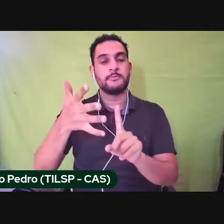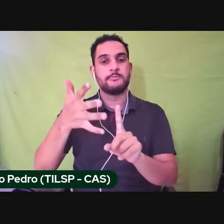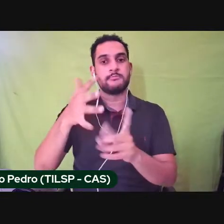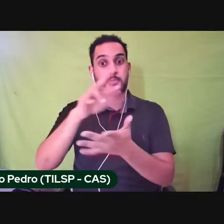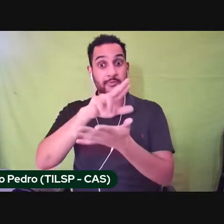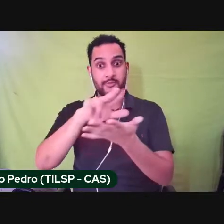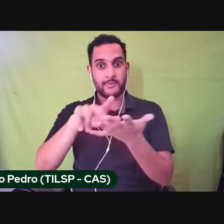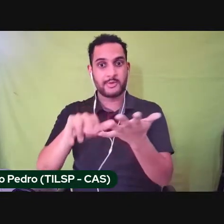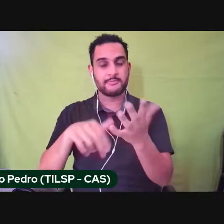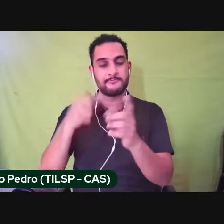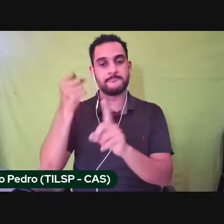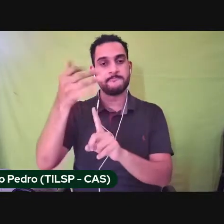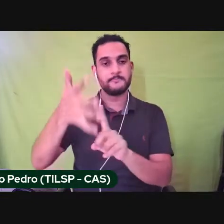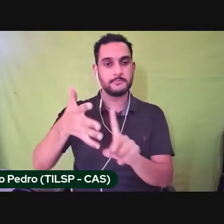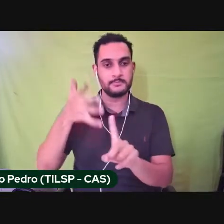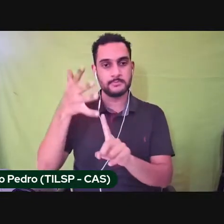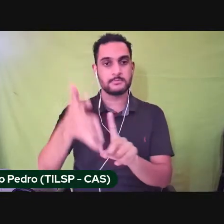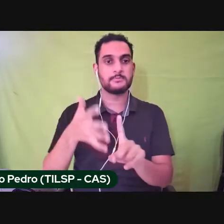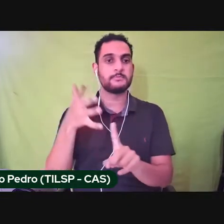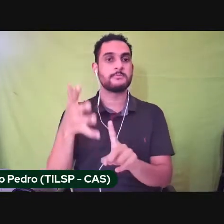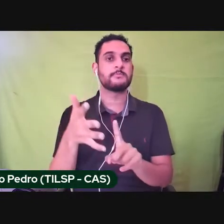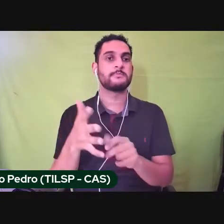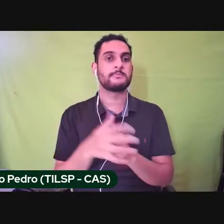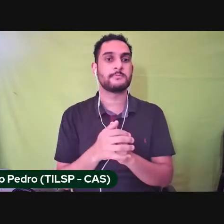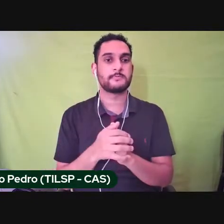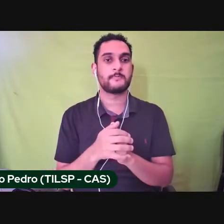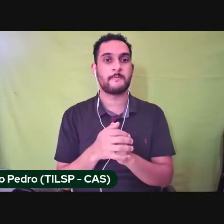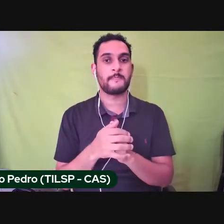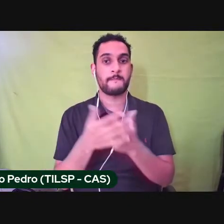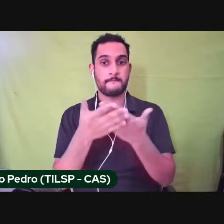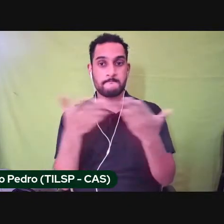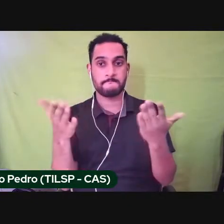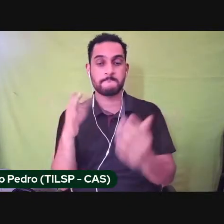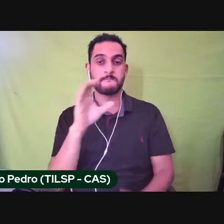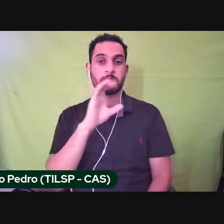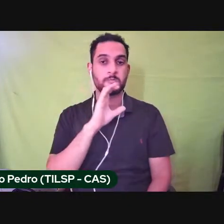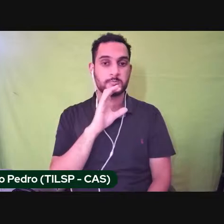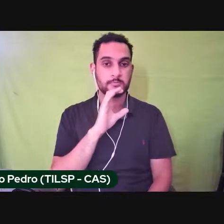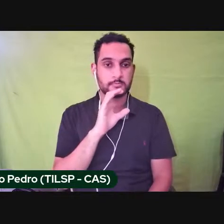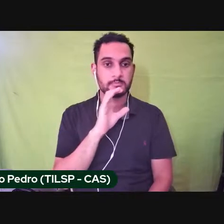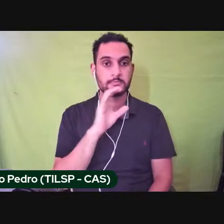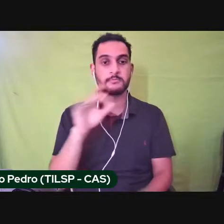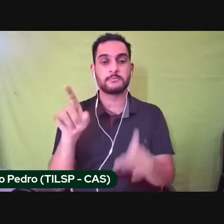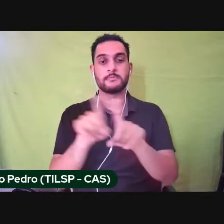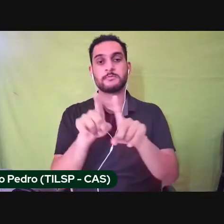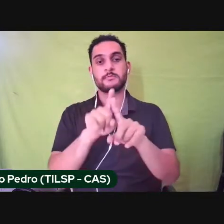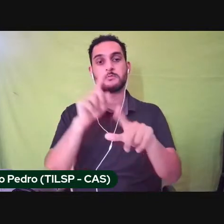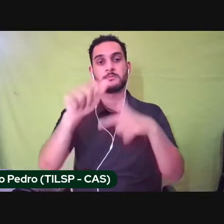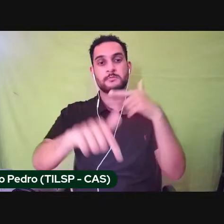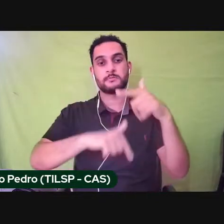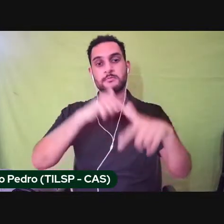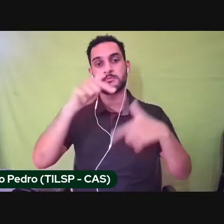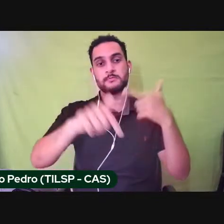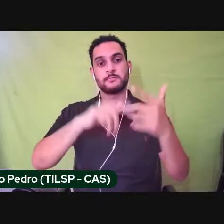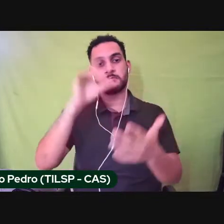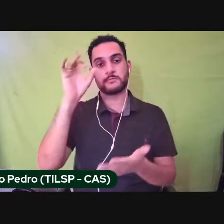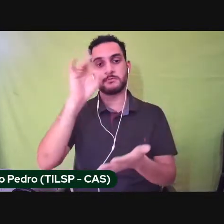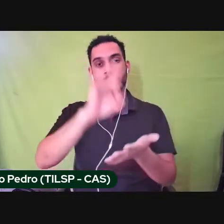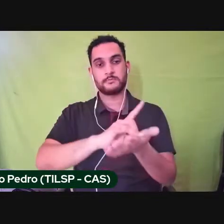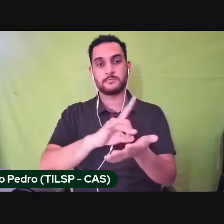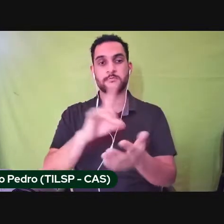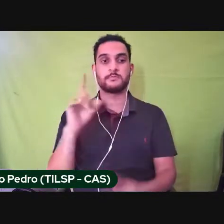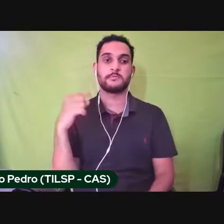do ciclo, para o conhecimento e para a ação efetiva na nossa